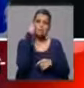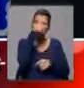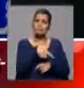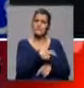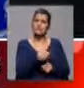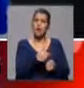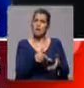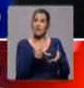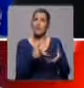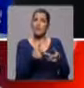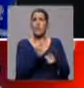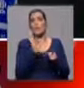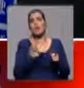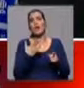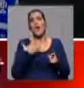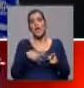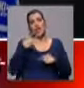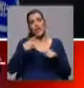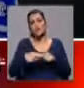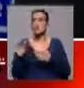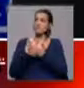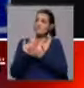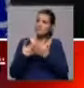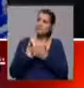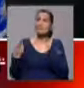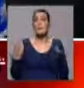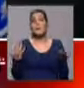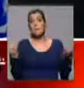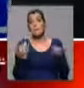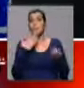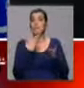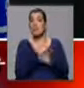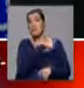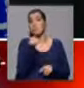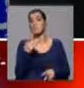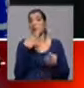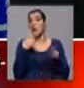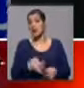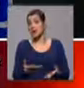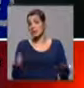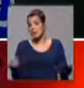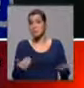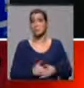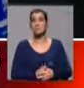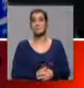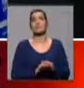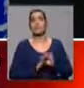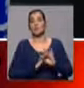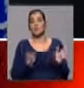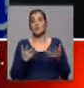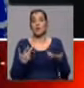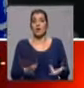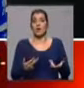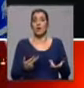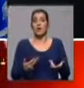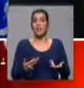de renegociar a austeridade, acabou por credibilizar esta formação. E, portanto, está-se a desenhar